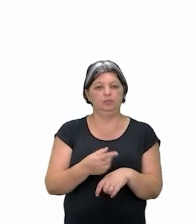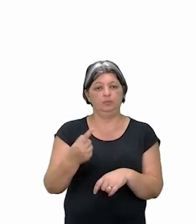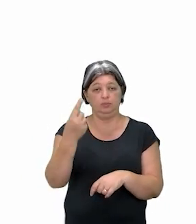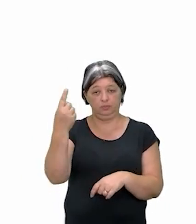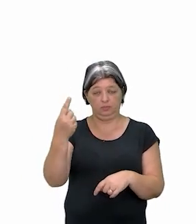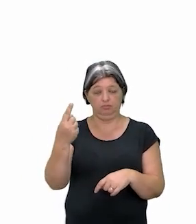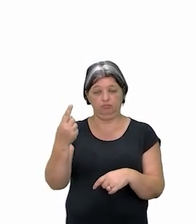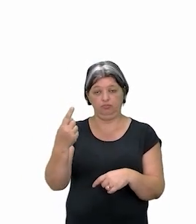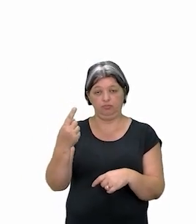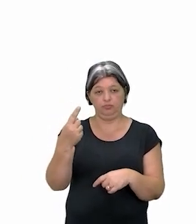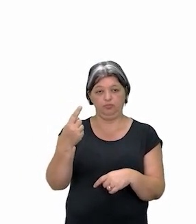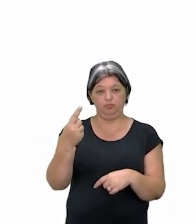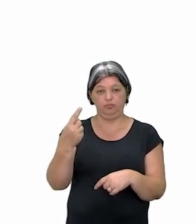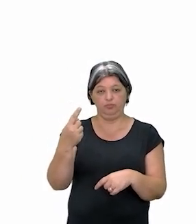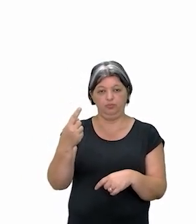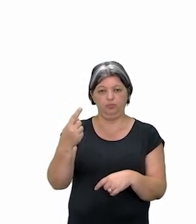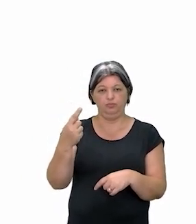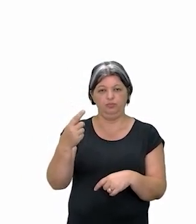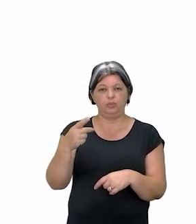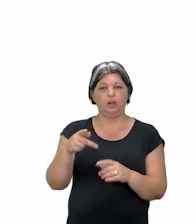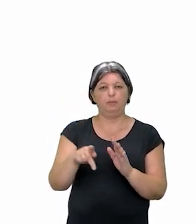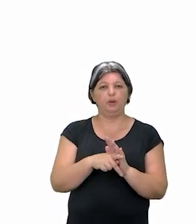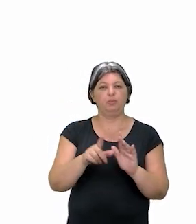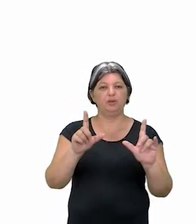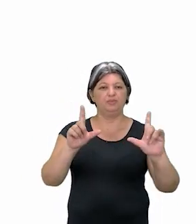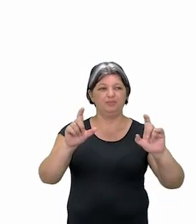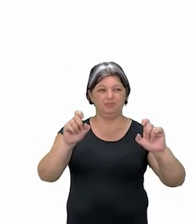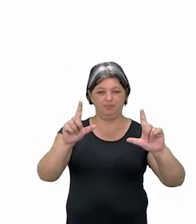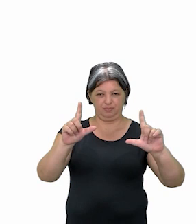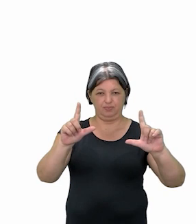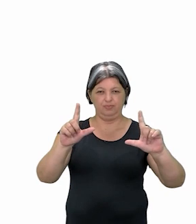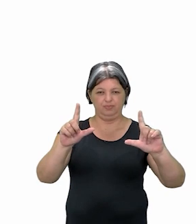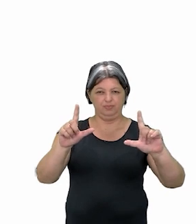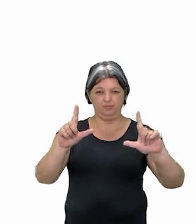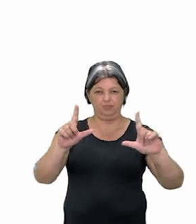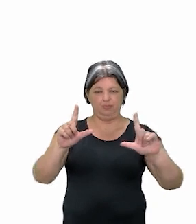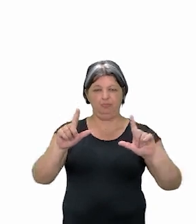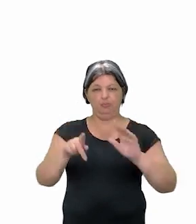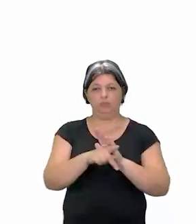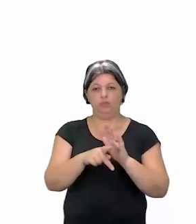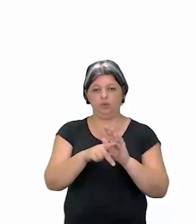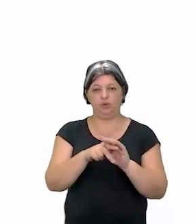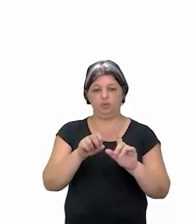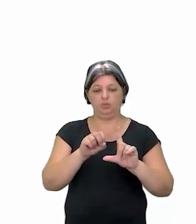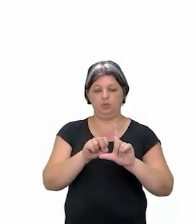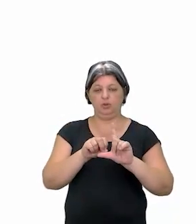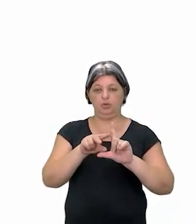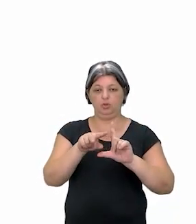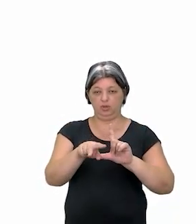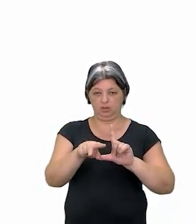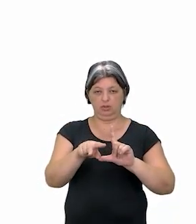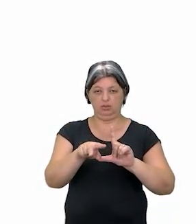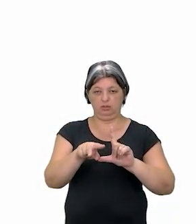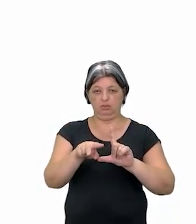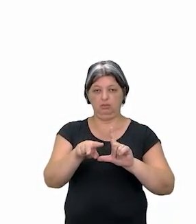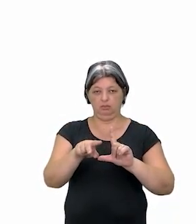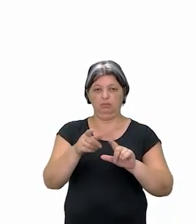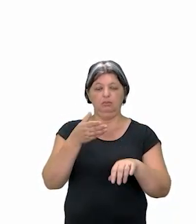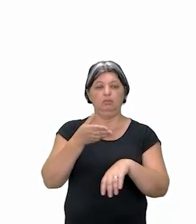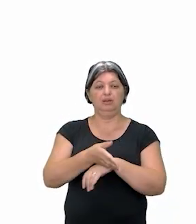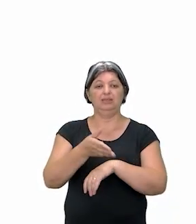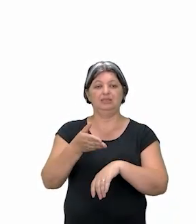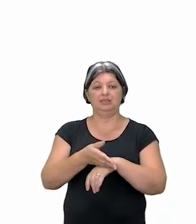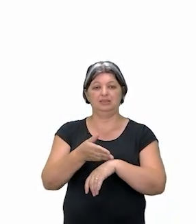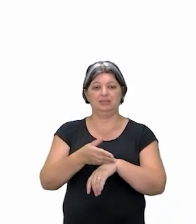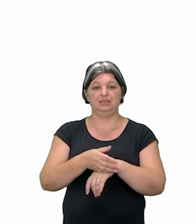com aquele print lá da Secretaria Escolar Digital, da sede. Primeiro a gente precisa acessar a sede.